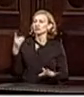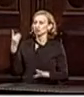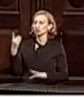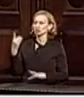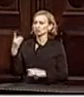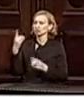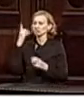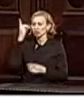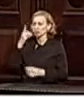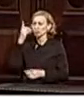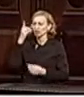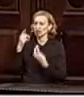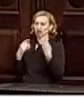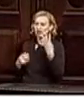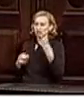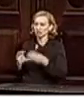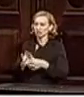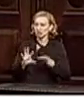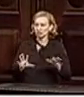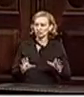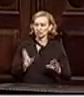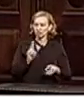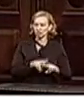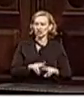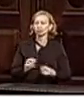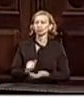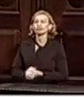de minúcias, deveria ter